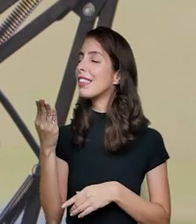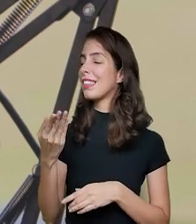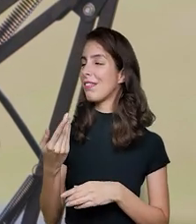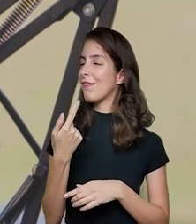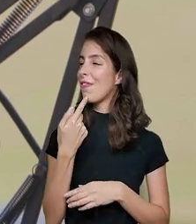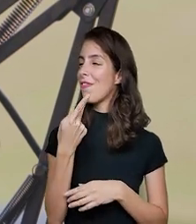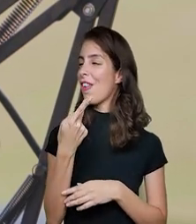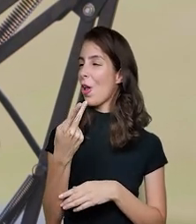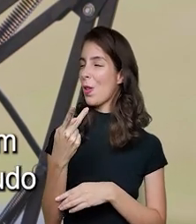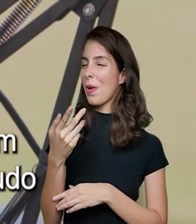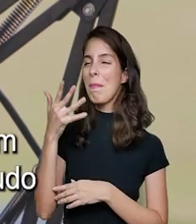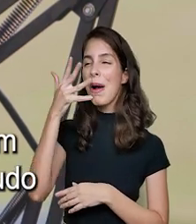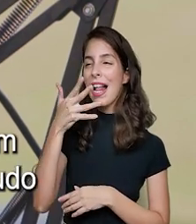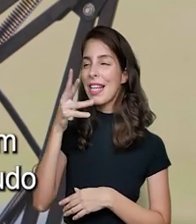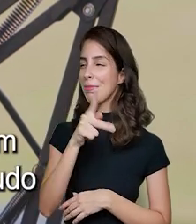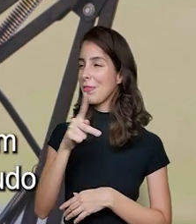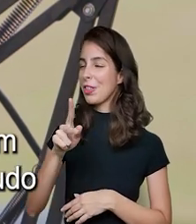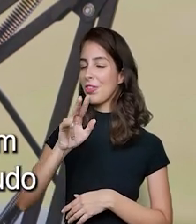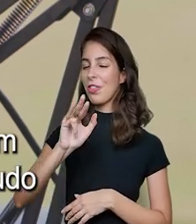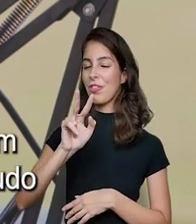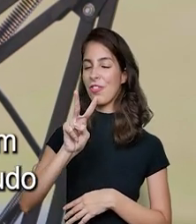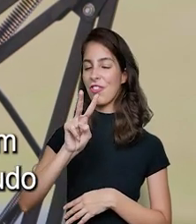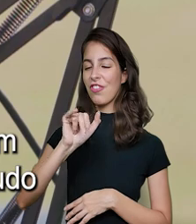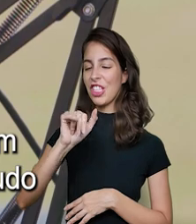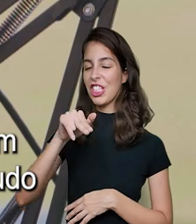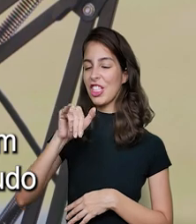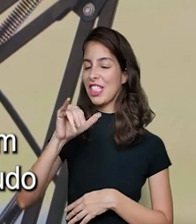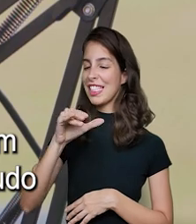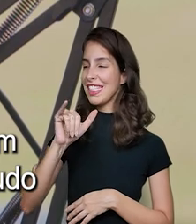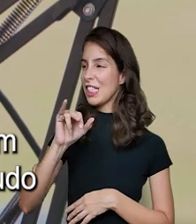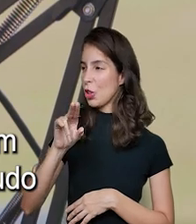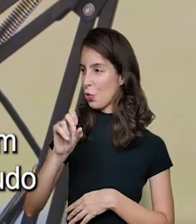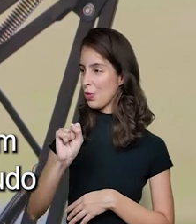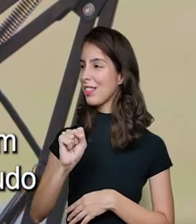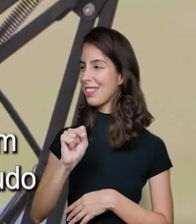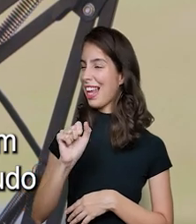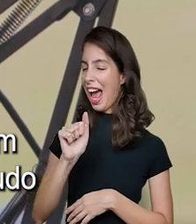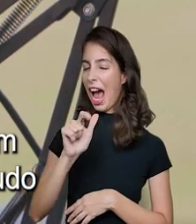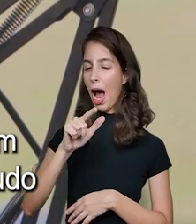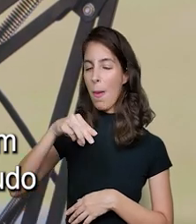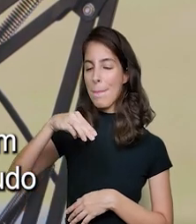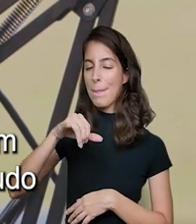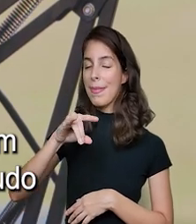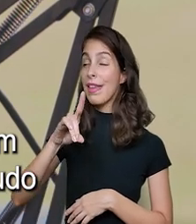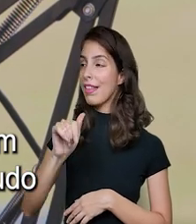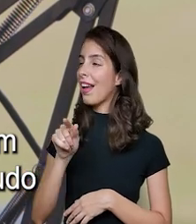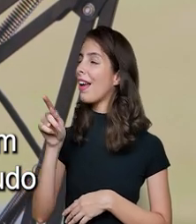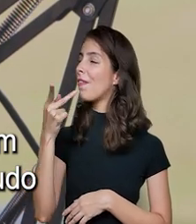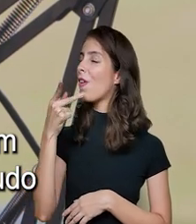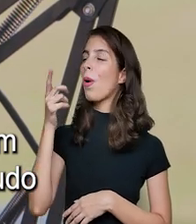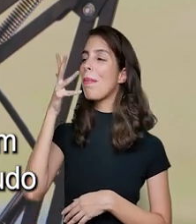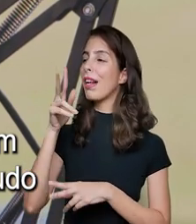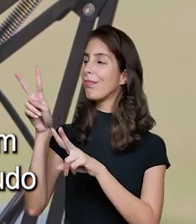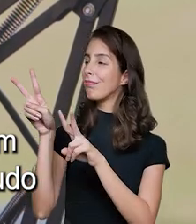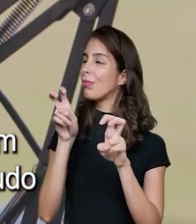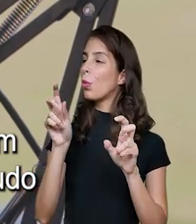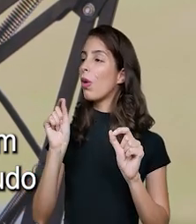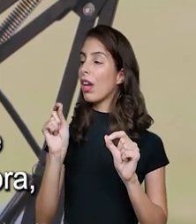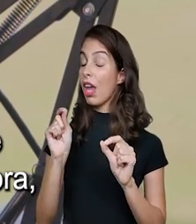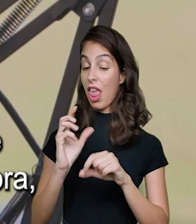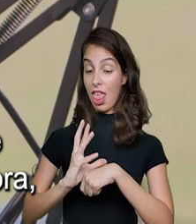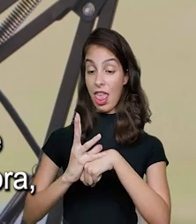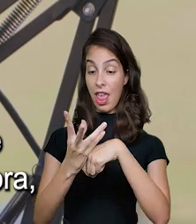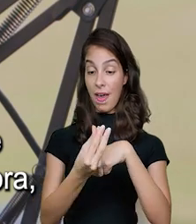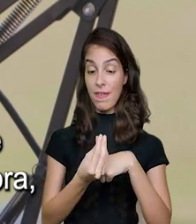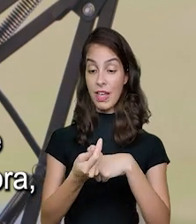Almeida E ele disse uma coisa muito bonita que é encontros como esse nos fazem renovar os nossos compromissos né isso